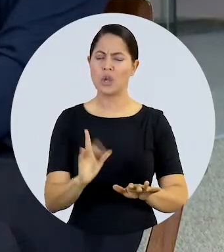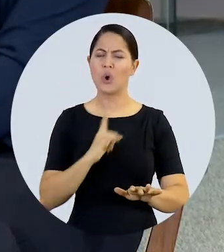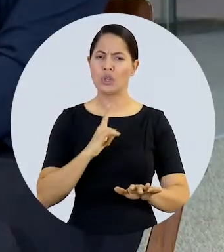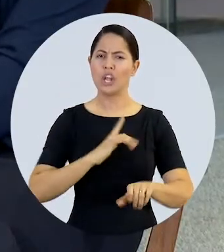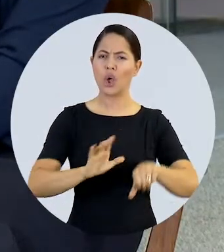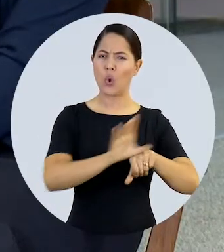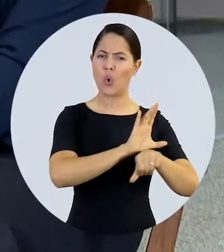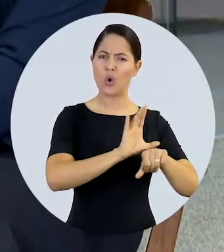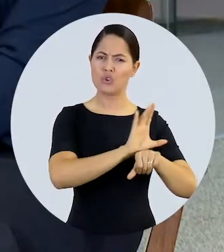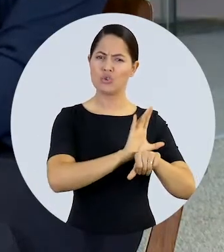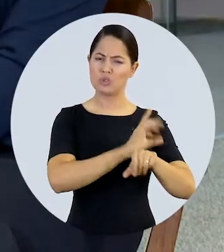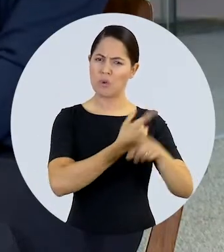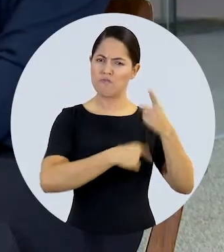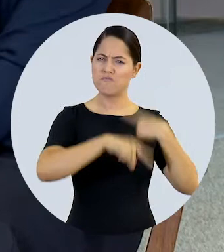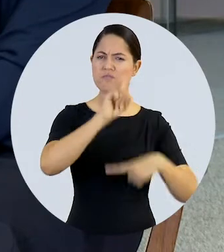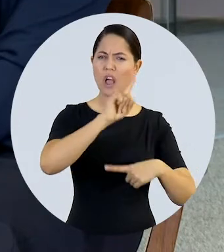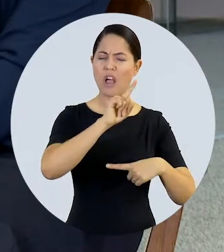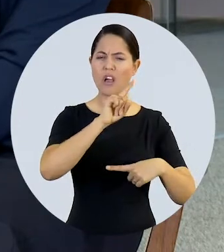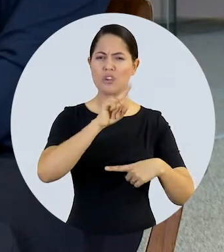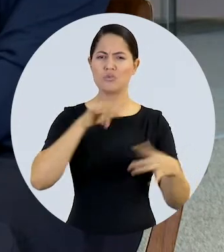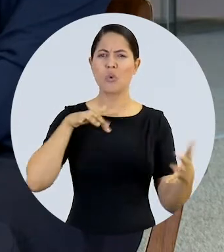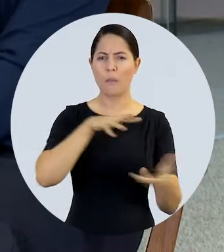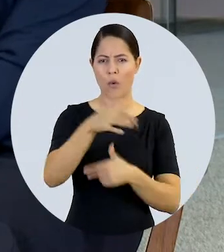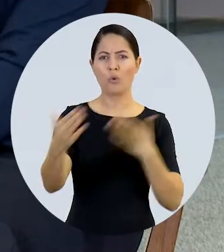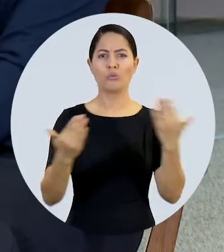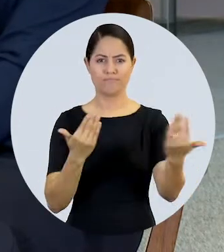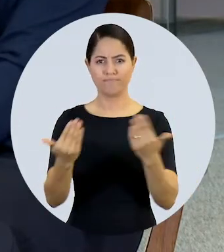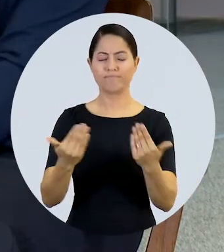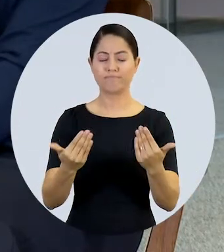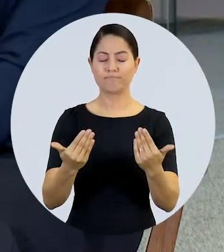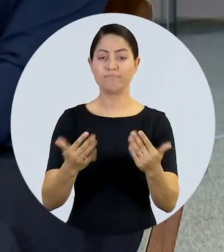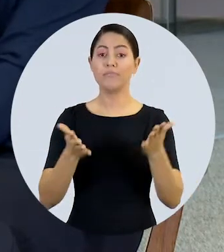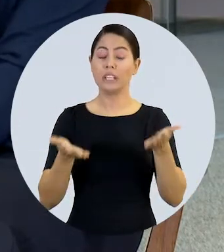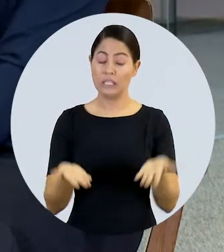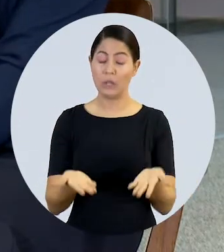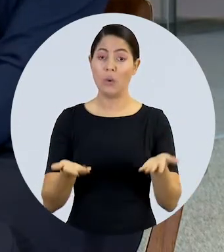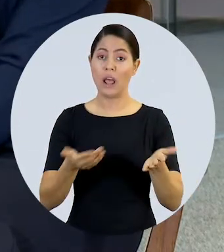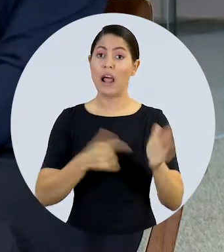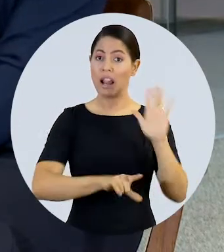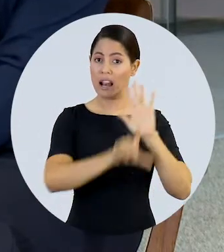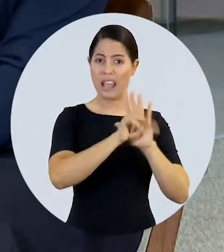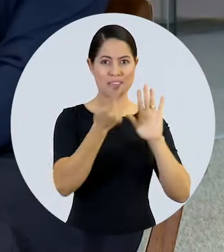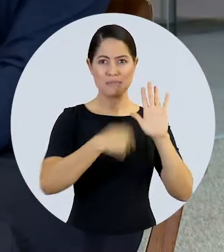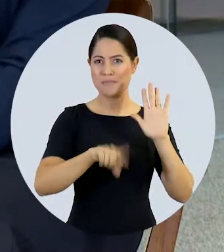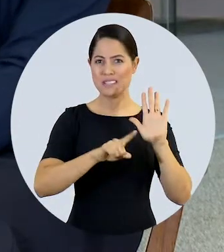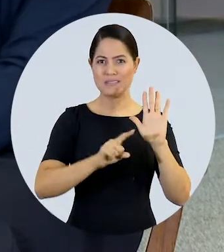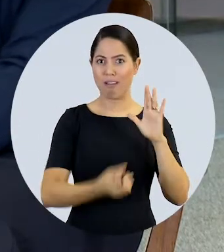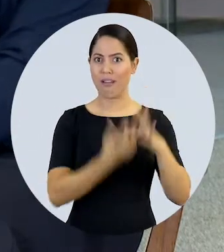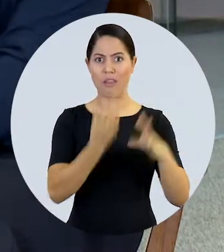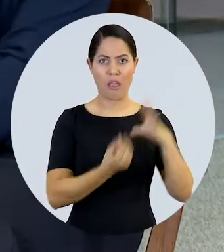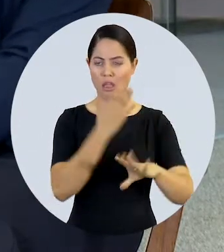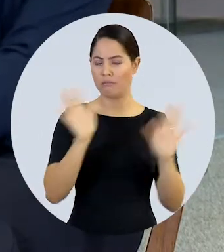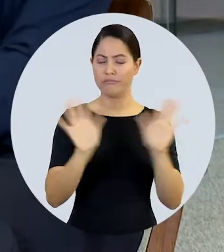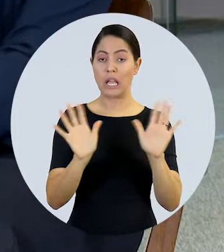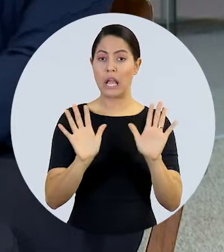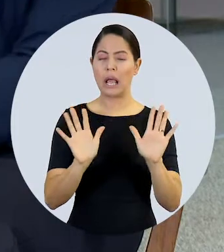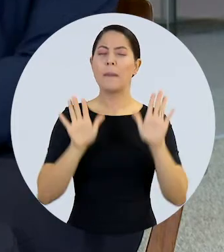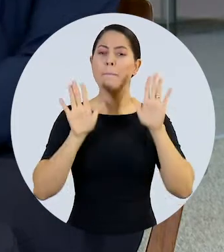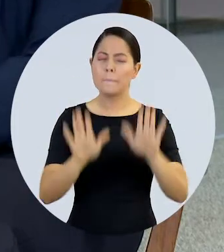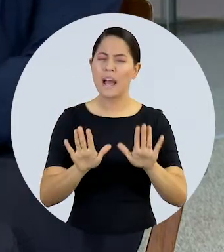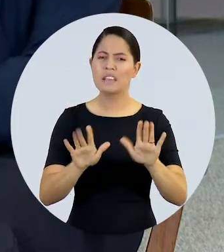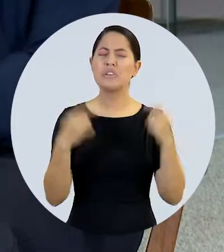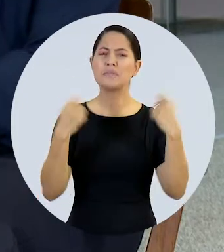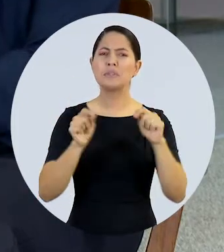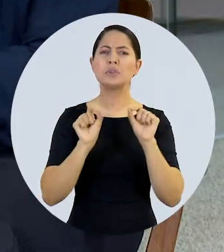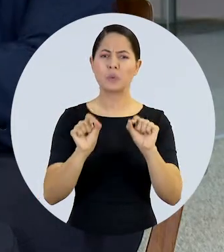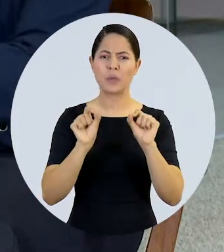Constituição mais avançada, uma das mais avançadas do mundo. Então, de leis, nós não precisamos mais. De fato que